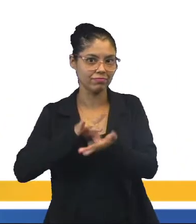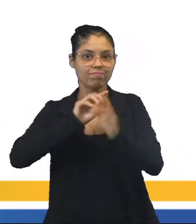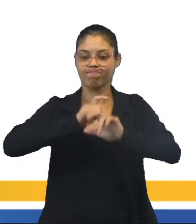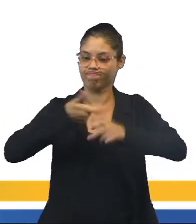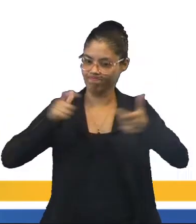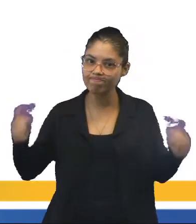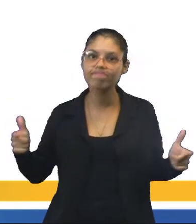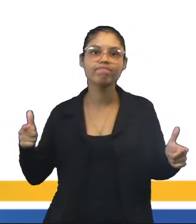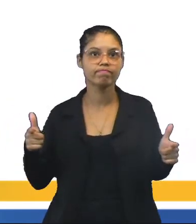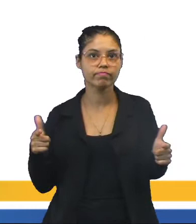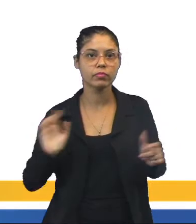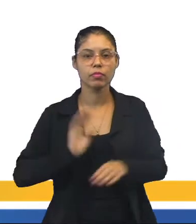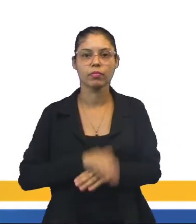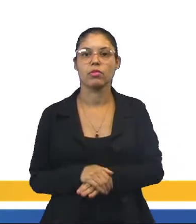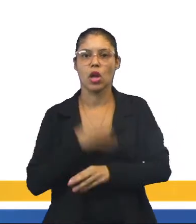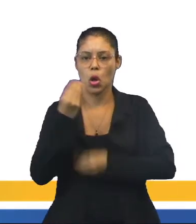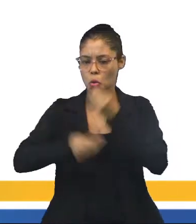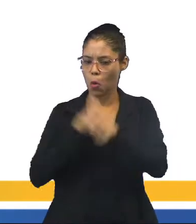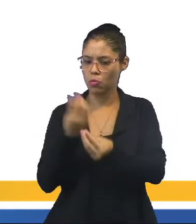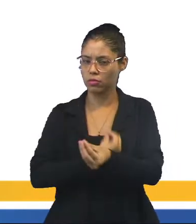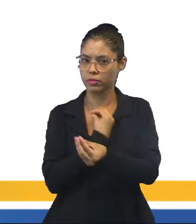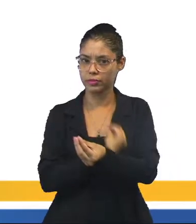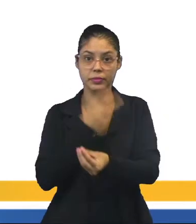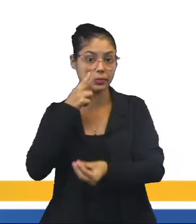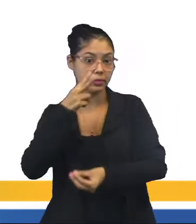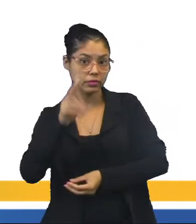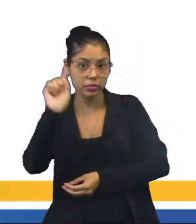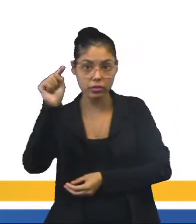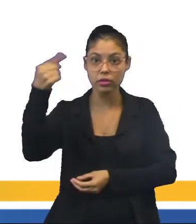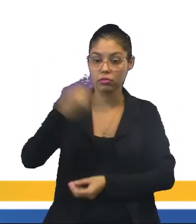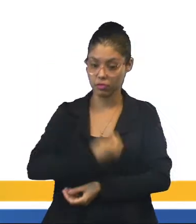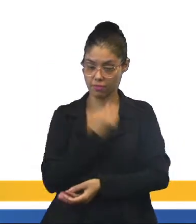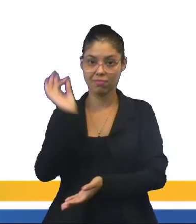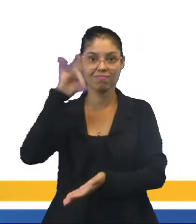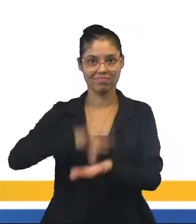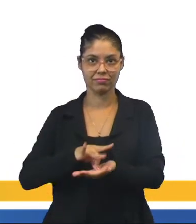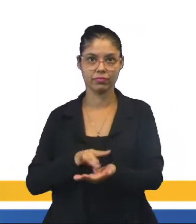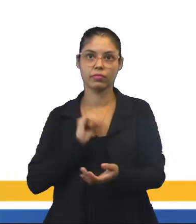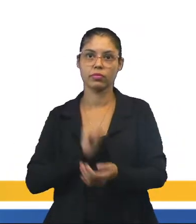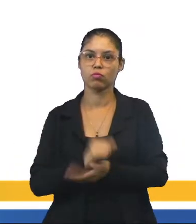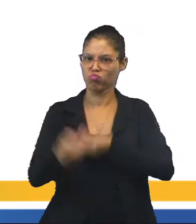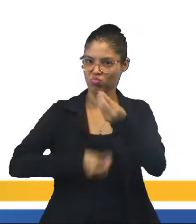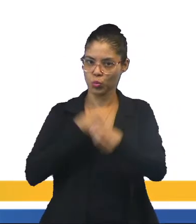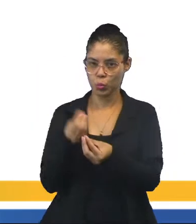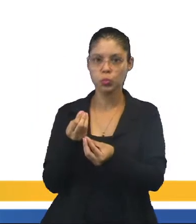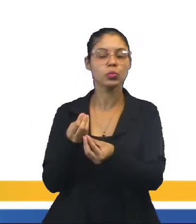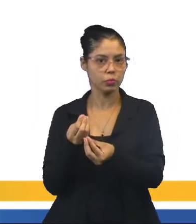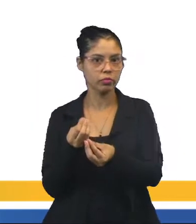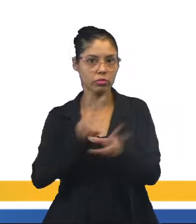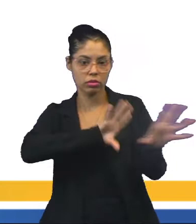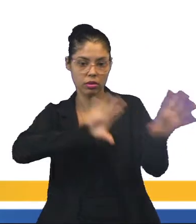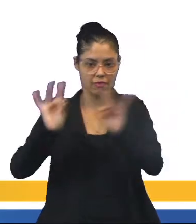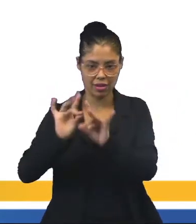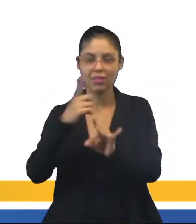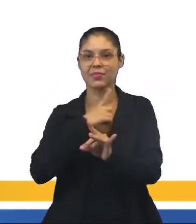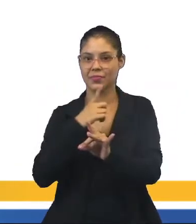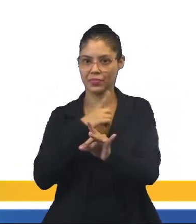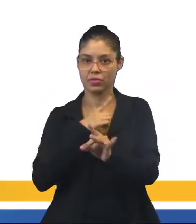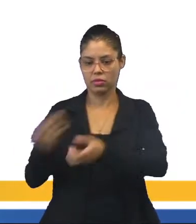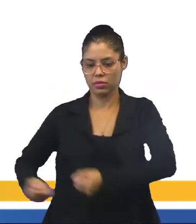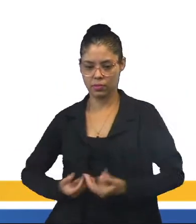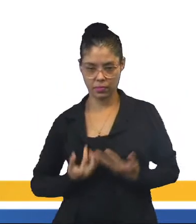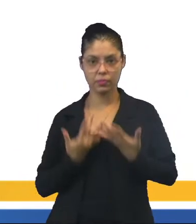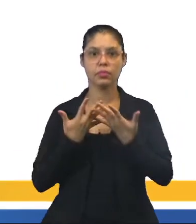grande. É quase como vivenciar aquilo na vida real. A forma como a pessoa vai reagir a esse